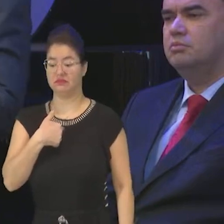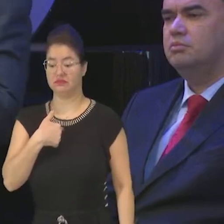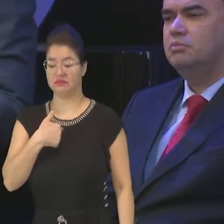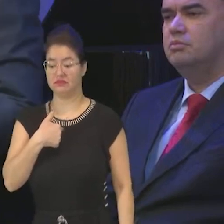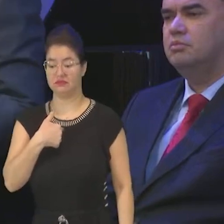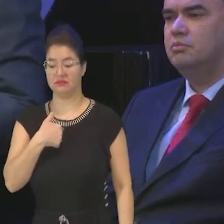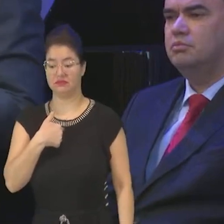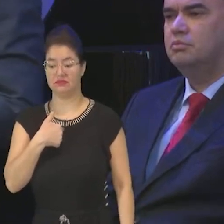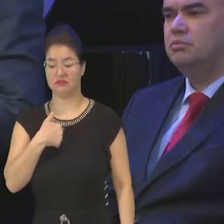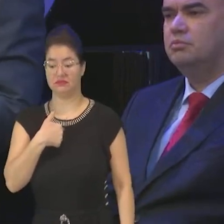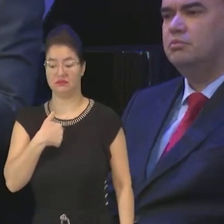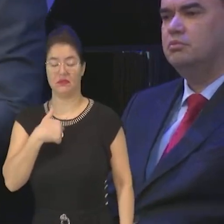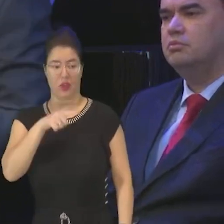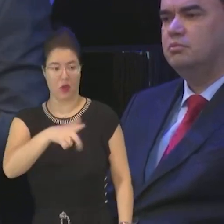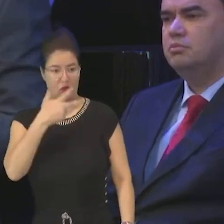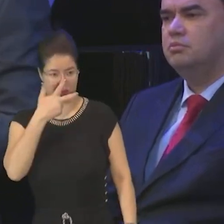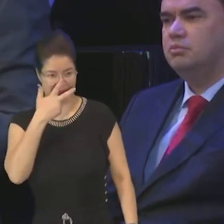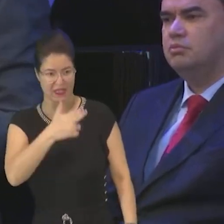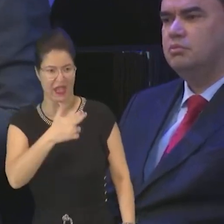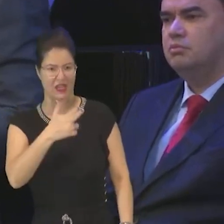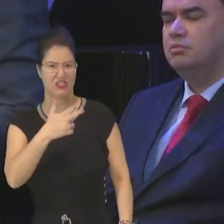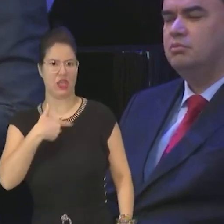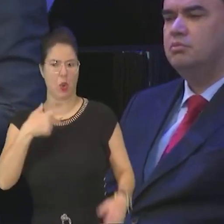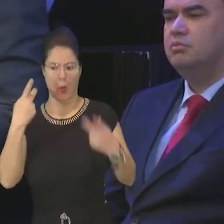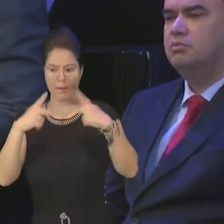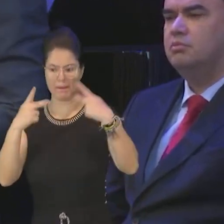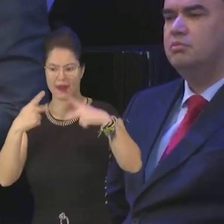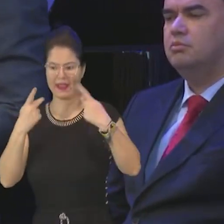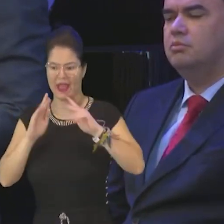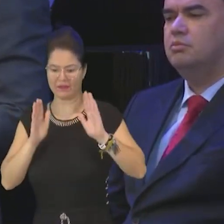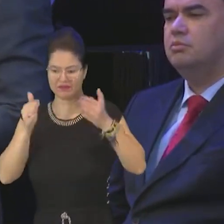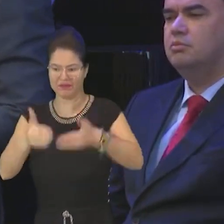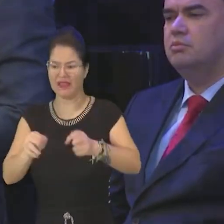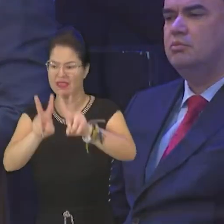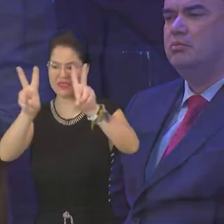Você acha que eu faria uma mensagem para aquela comunidade?